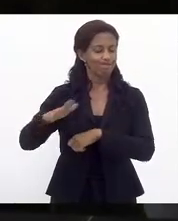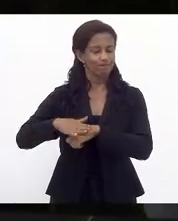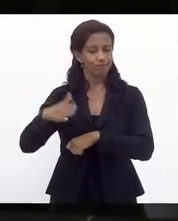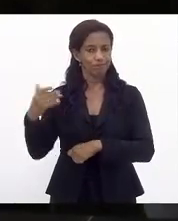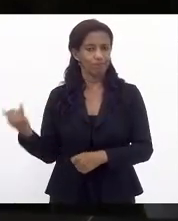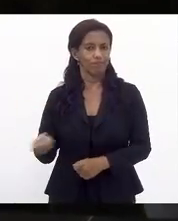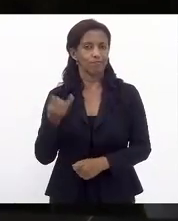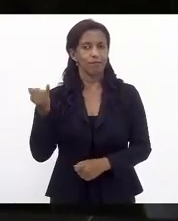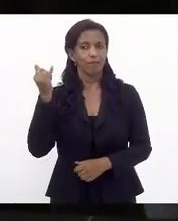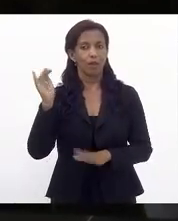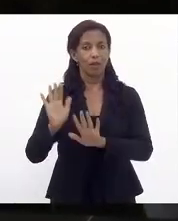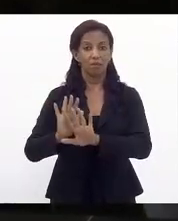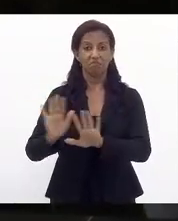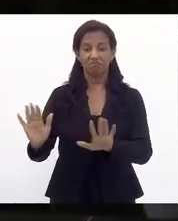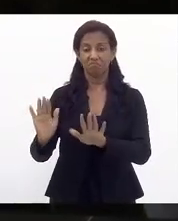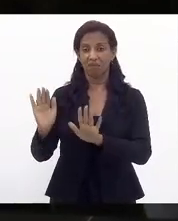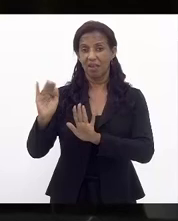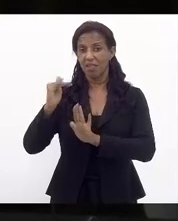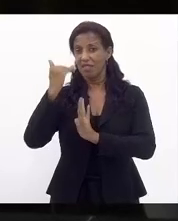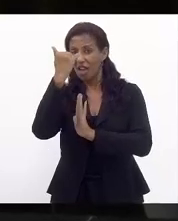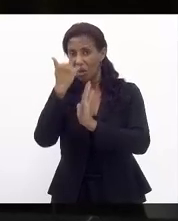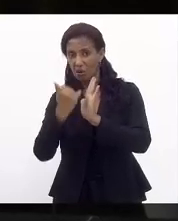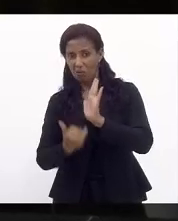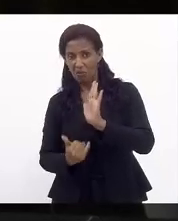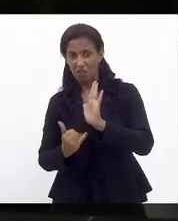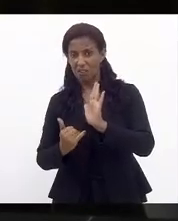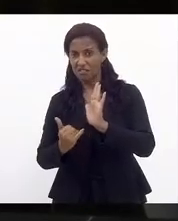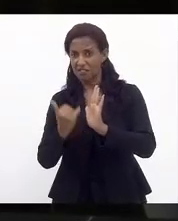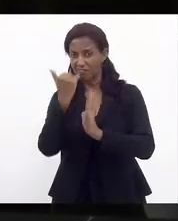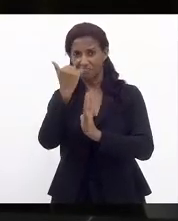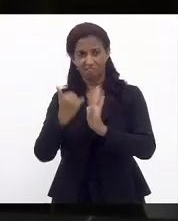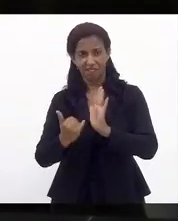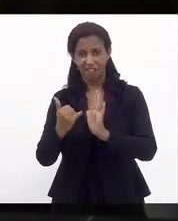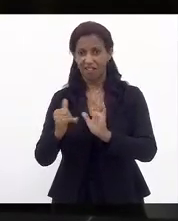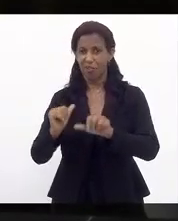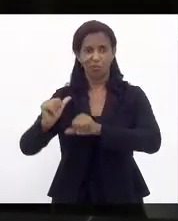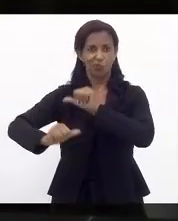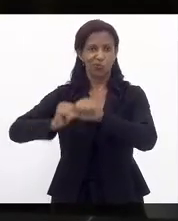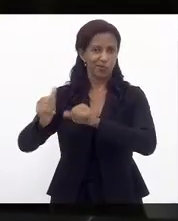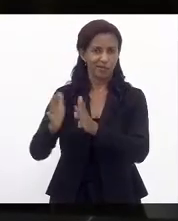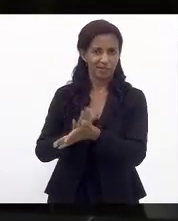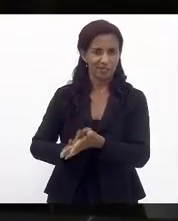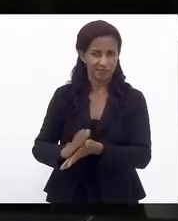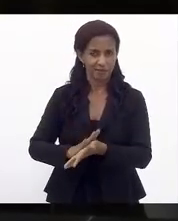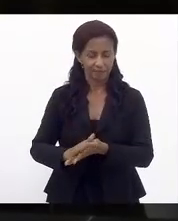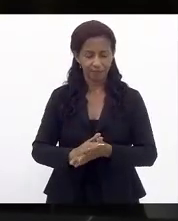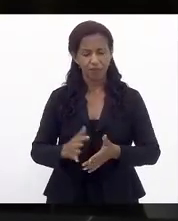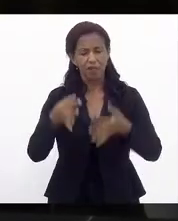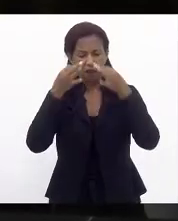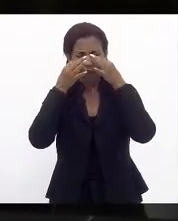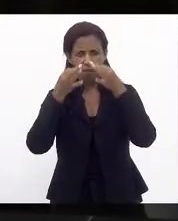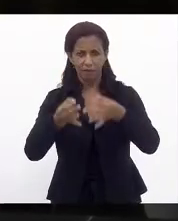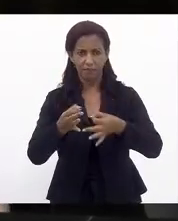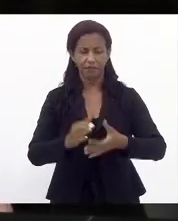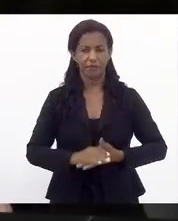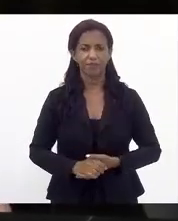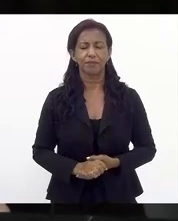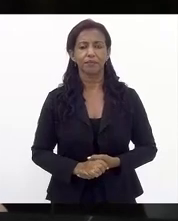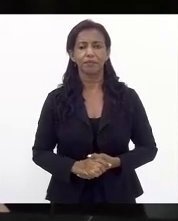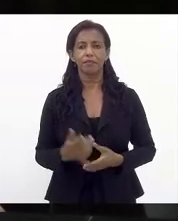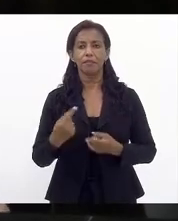mas a ordem não altera o produto Então queria chamar a atenção